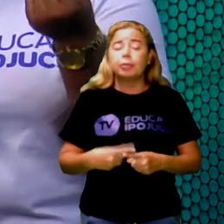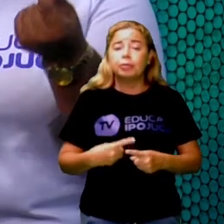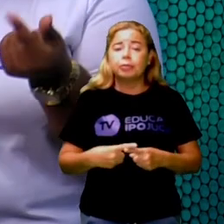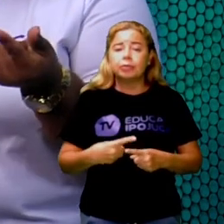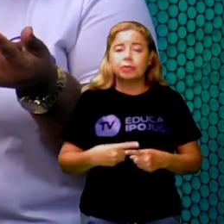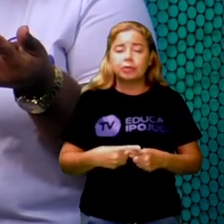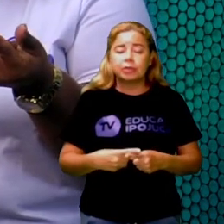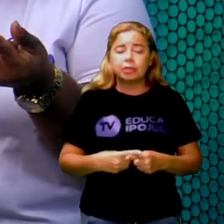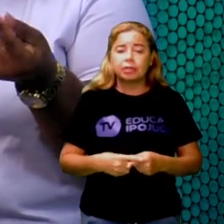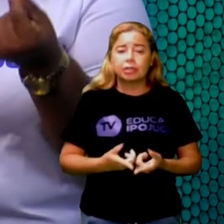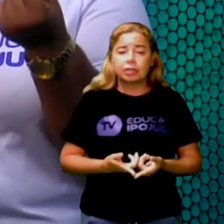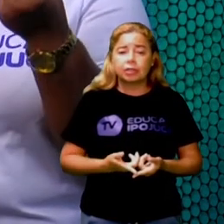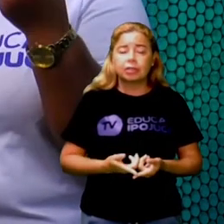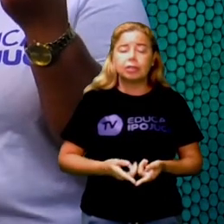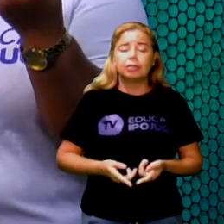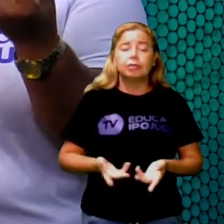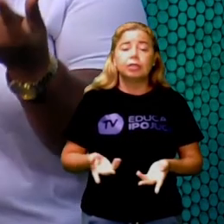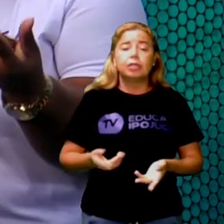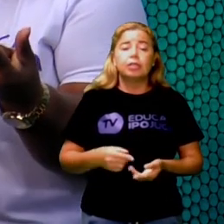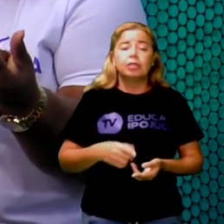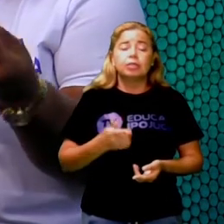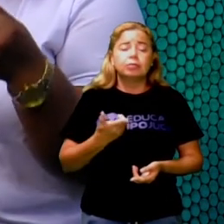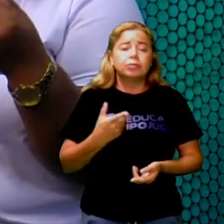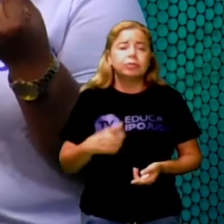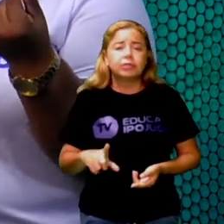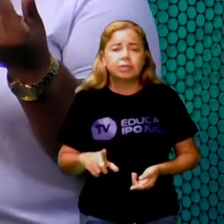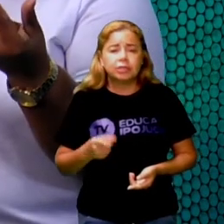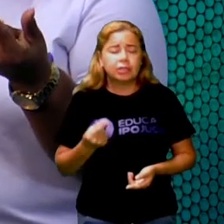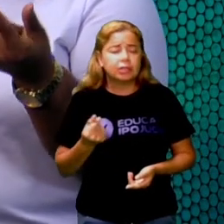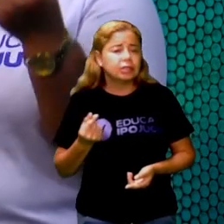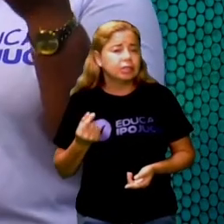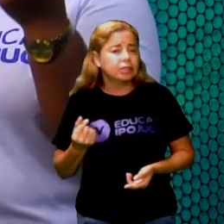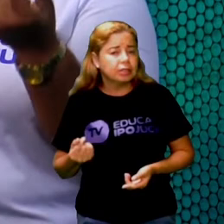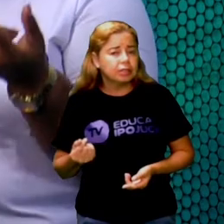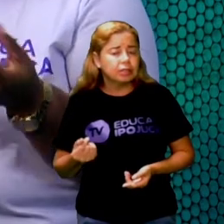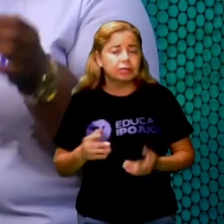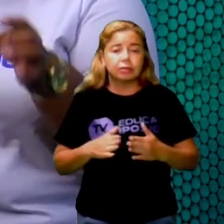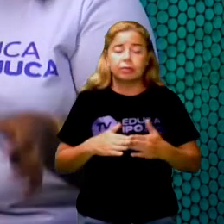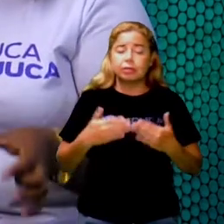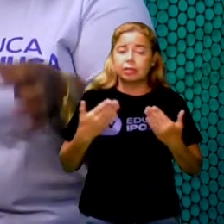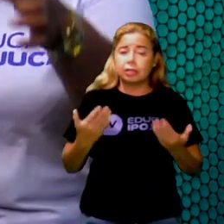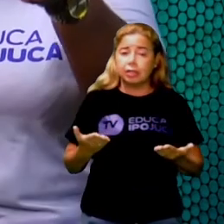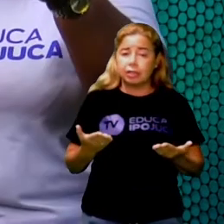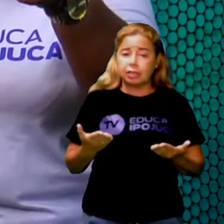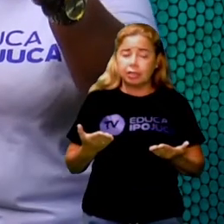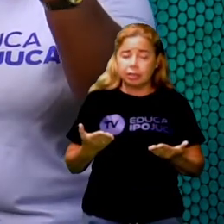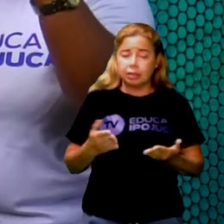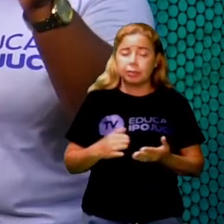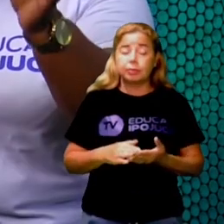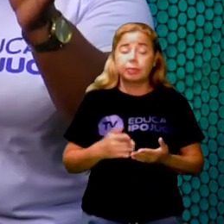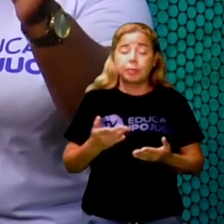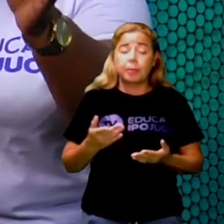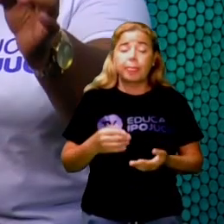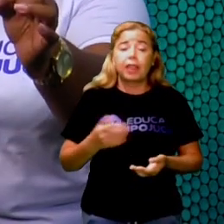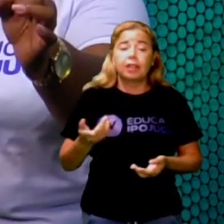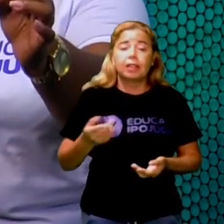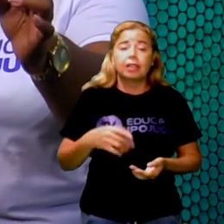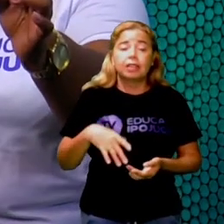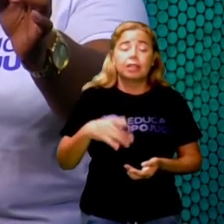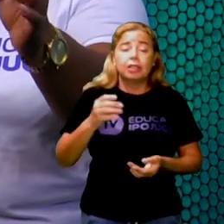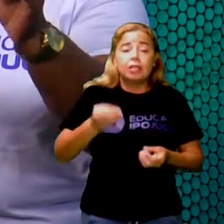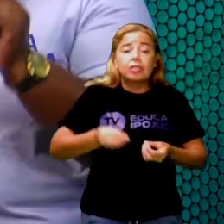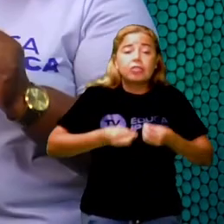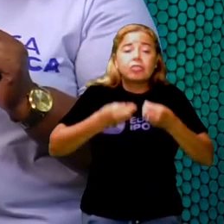época não existia o dinheiro, então o seu salário era pago através de saquinhos de